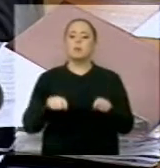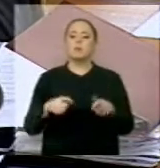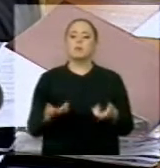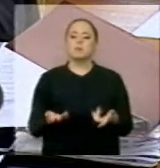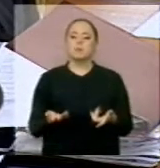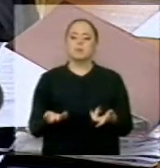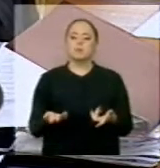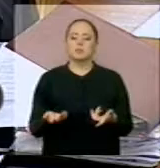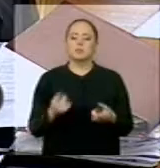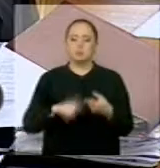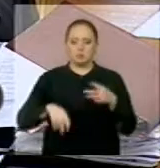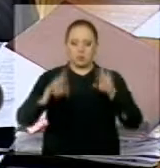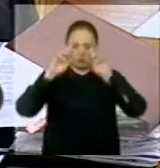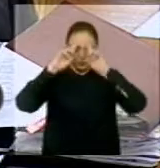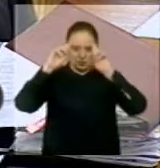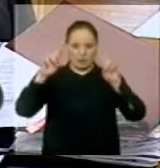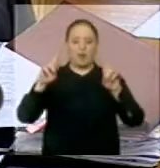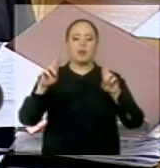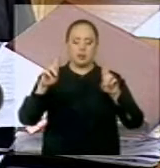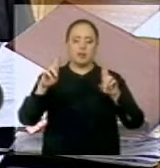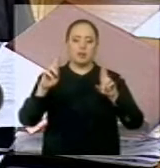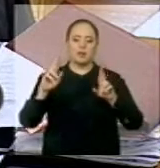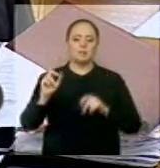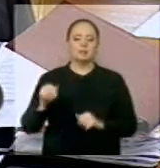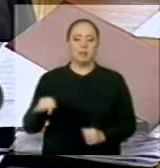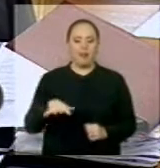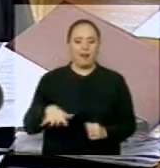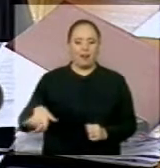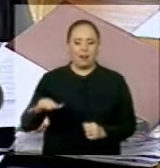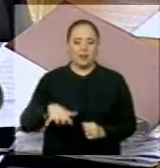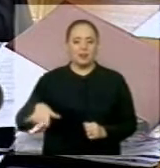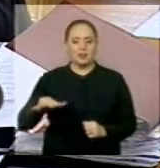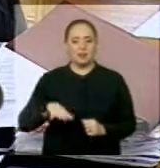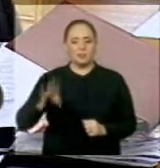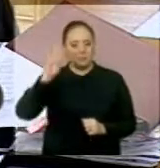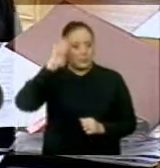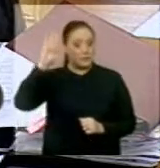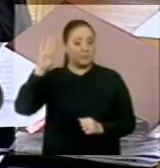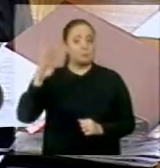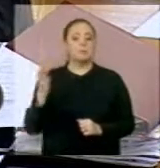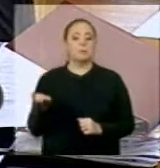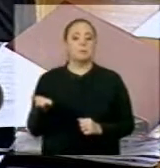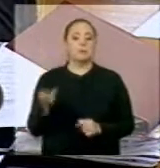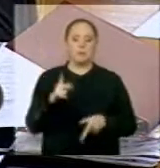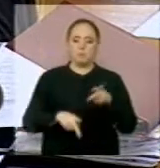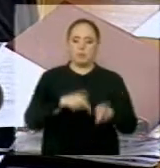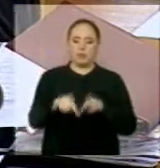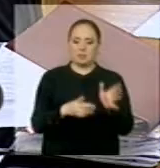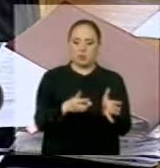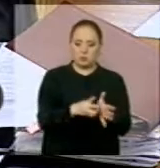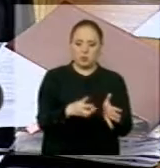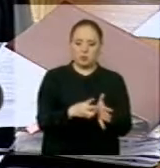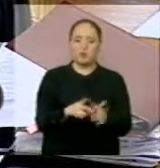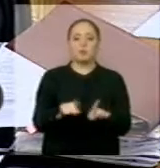o desrespeito a essas áreas, principalmente das populações indígenas,